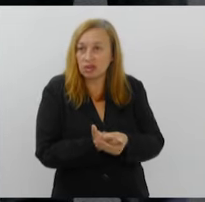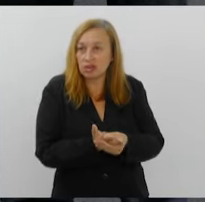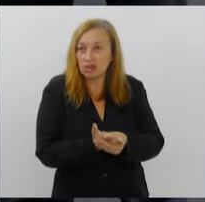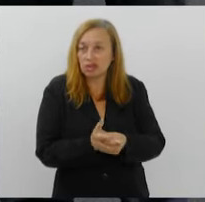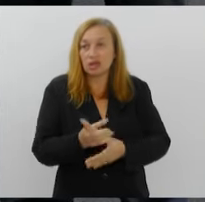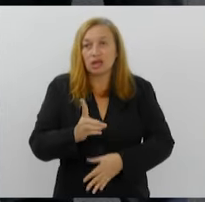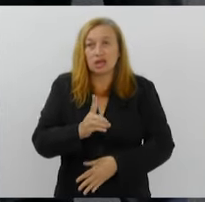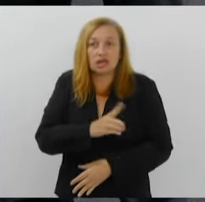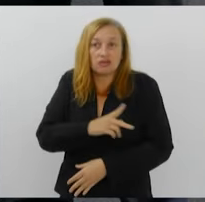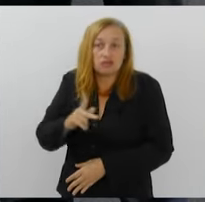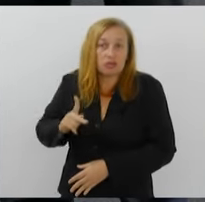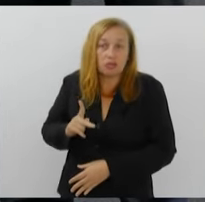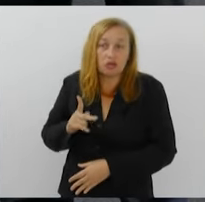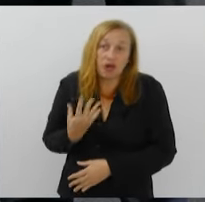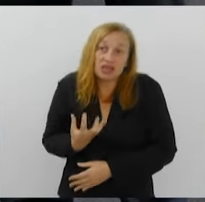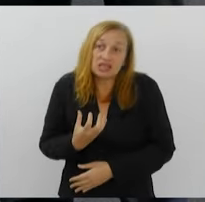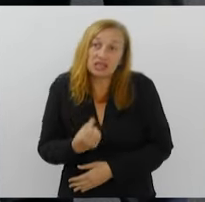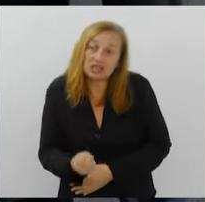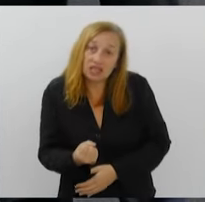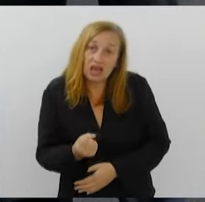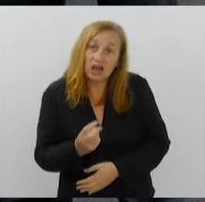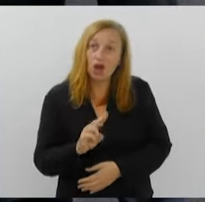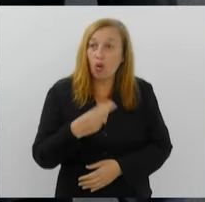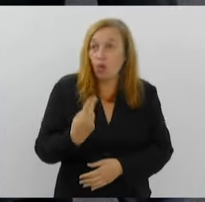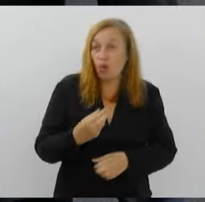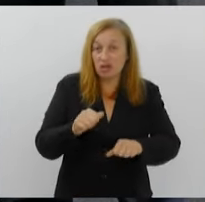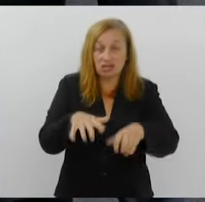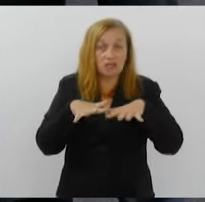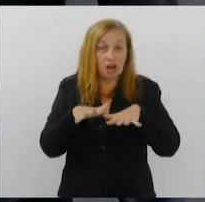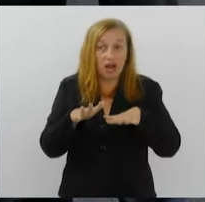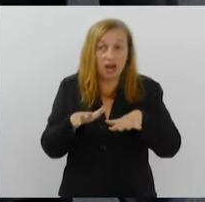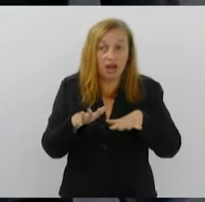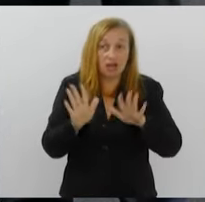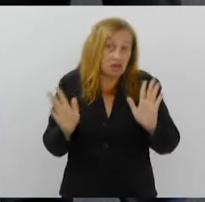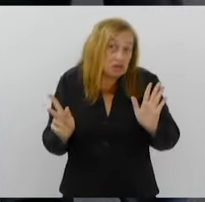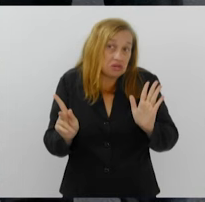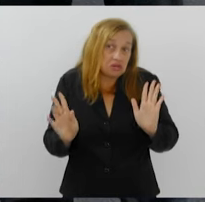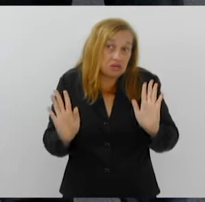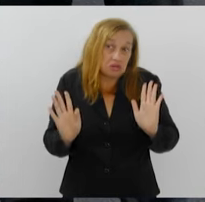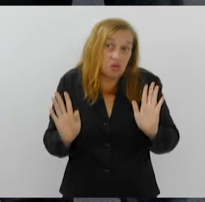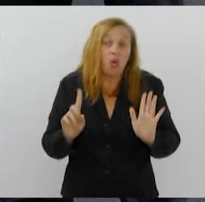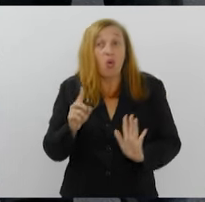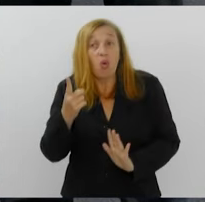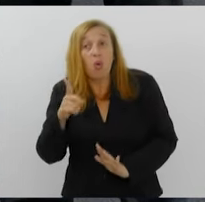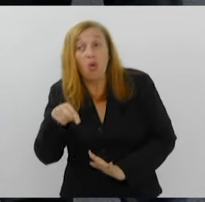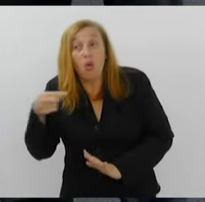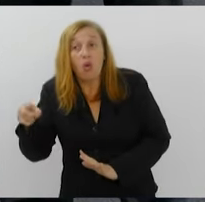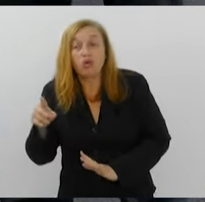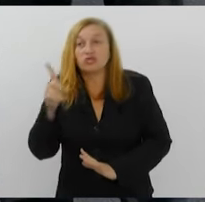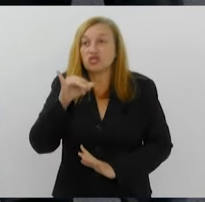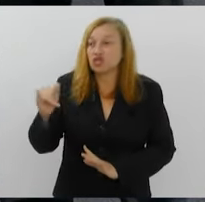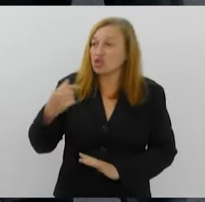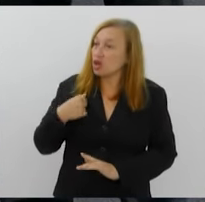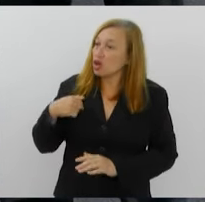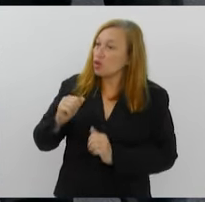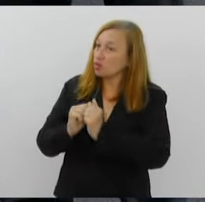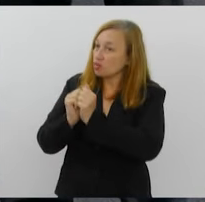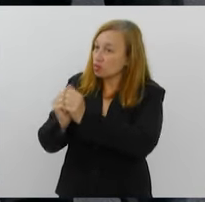defensoria aderir, ou a própria Assembleia, enfim, essa faz parte. Outro dia mesmo eu fui à Vossa Excelência,